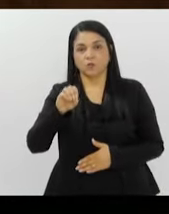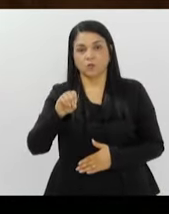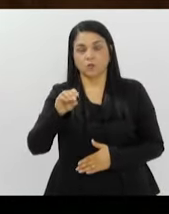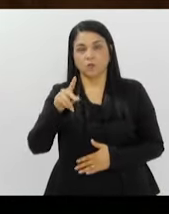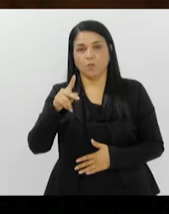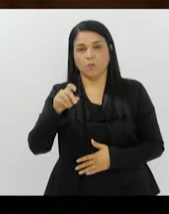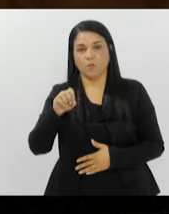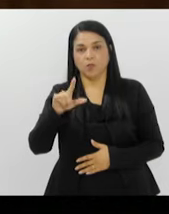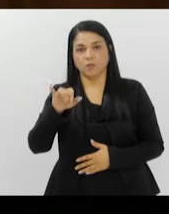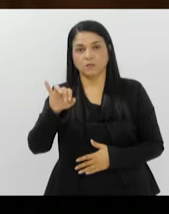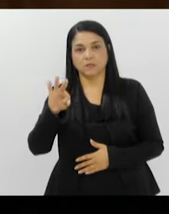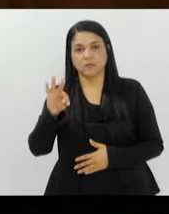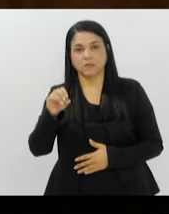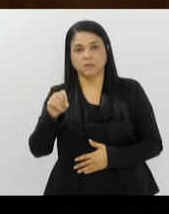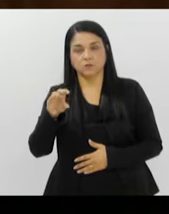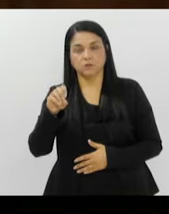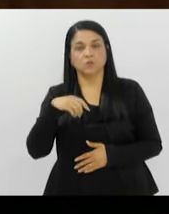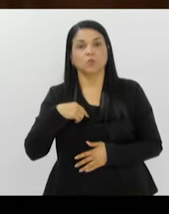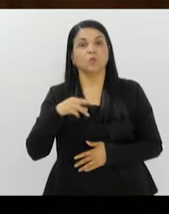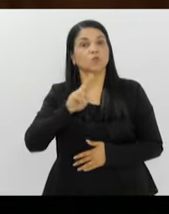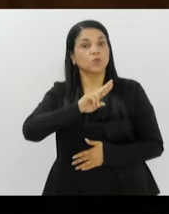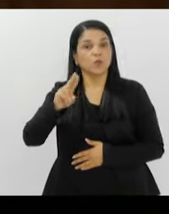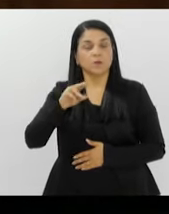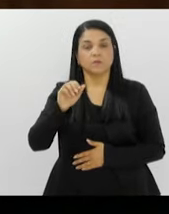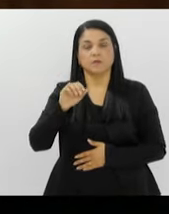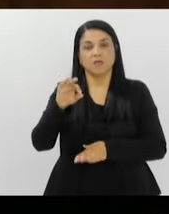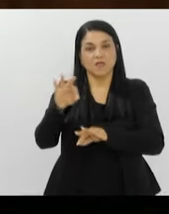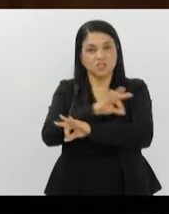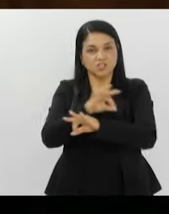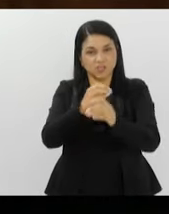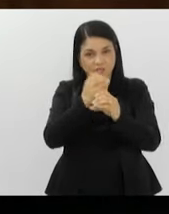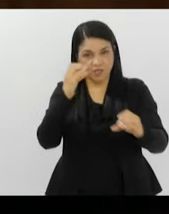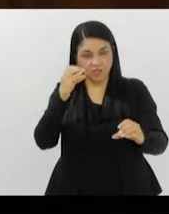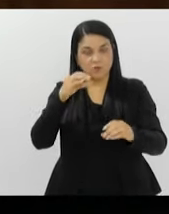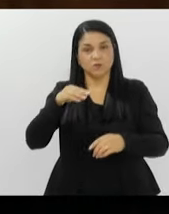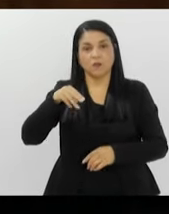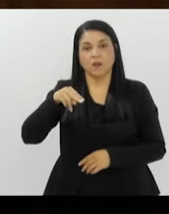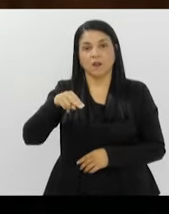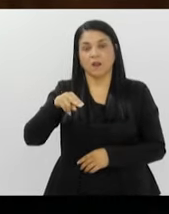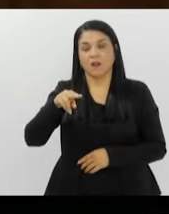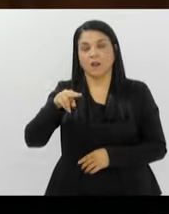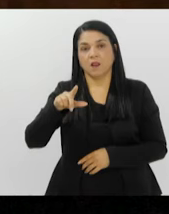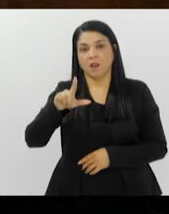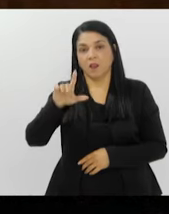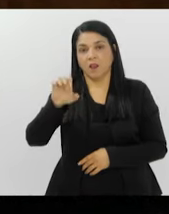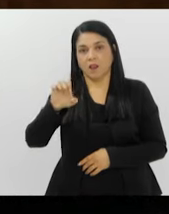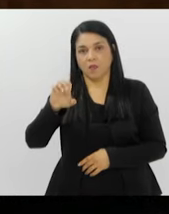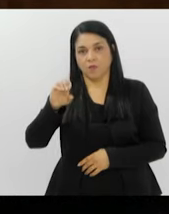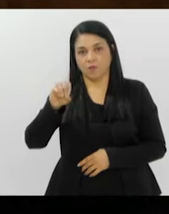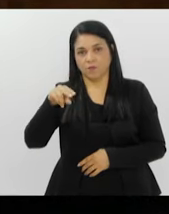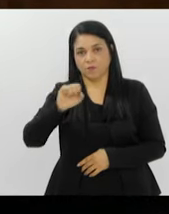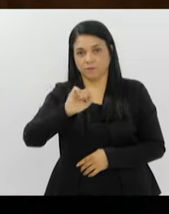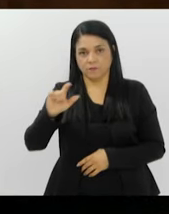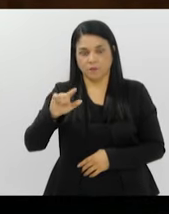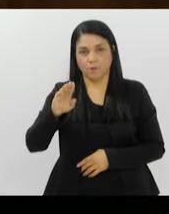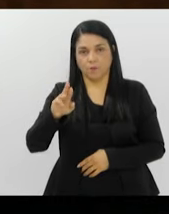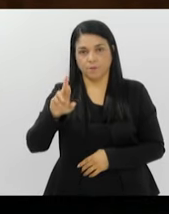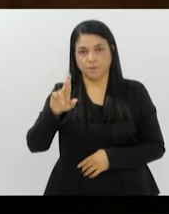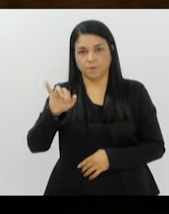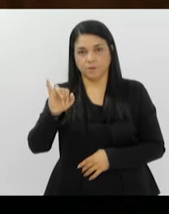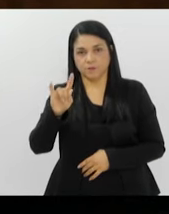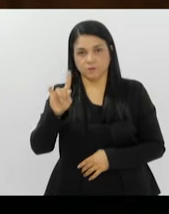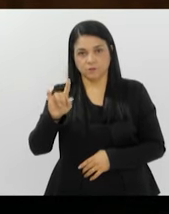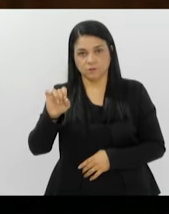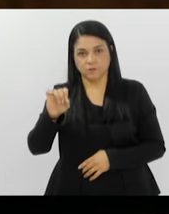engenheiro Leonel de Moura Brizola razão pela qual para